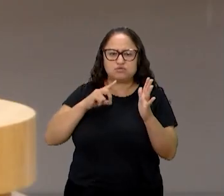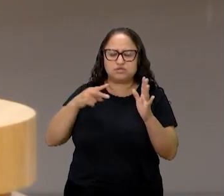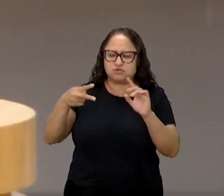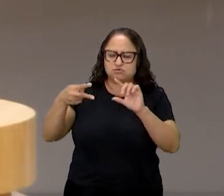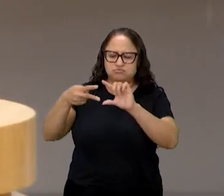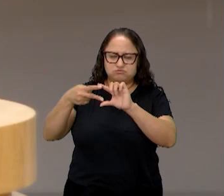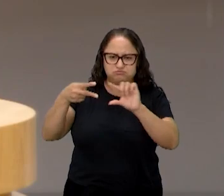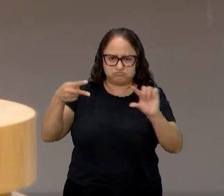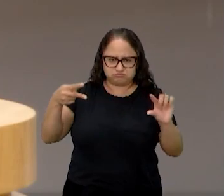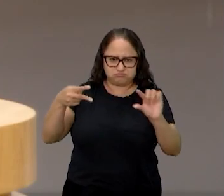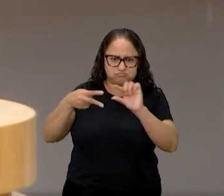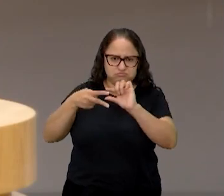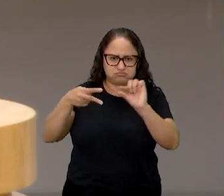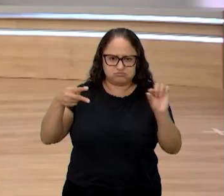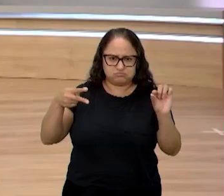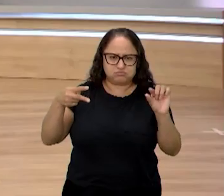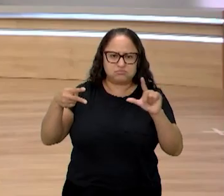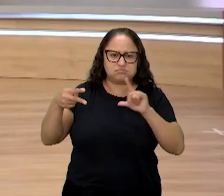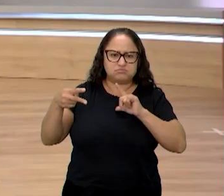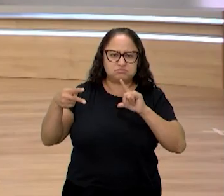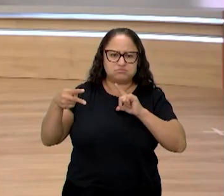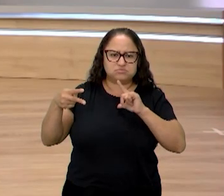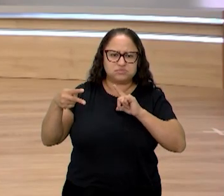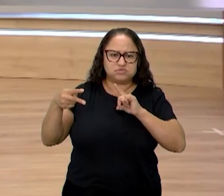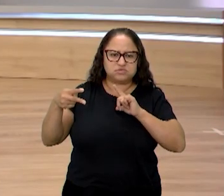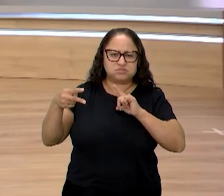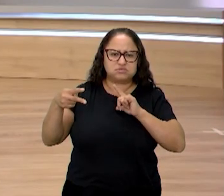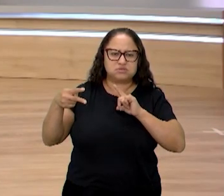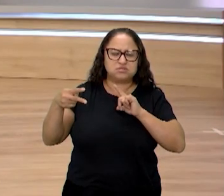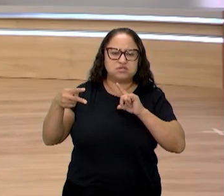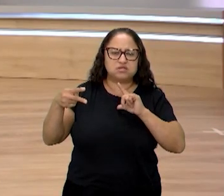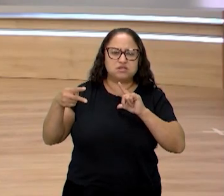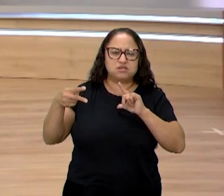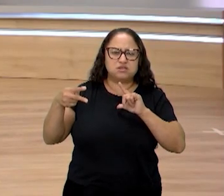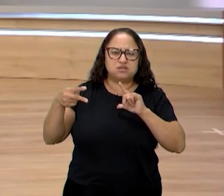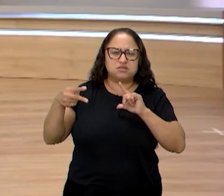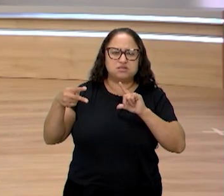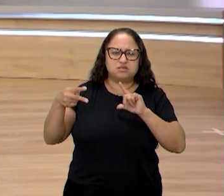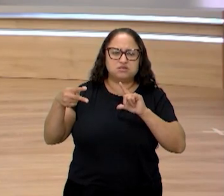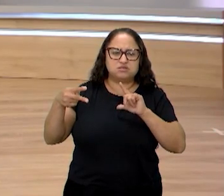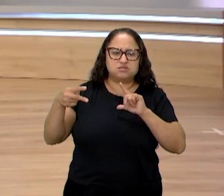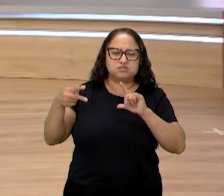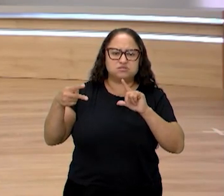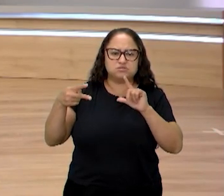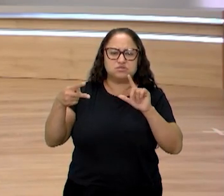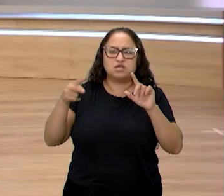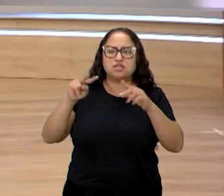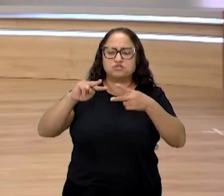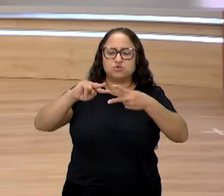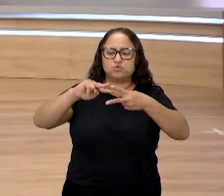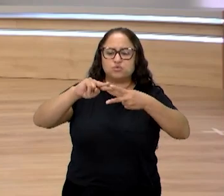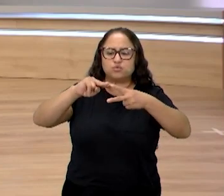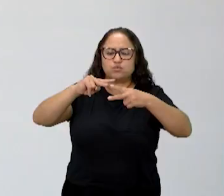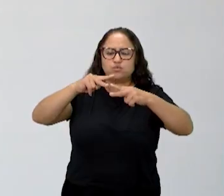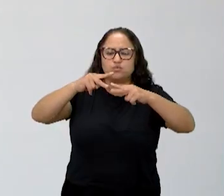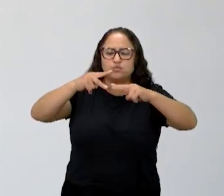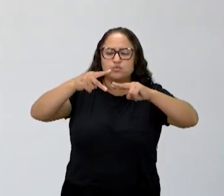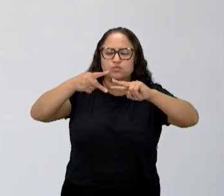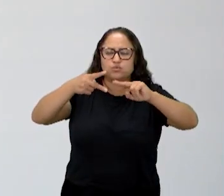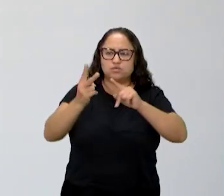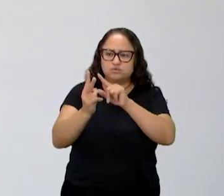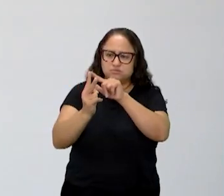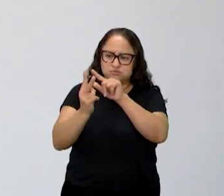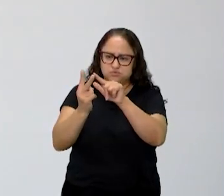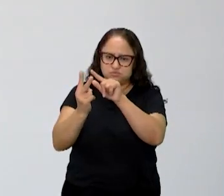fita que corre nesse sentido e eu tenho a fita que corre nesse outro sentido. Então, eu tenho duas